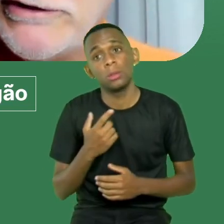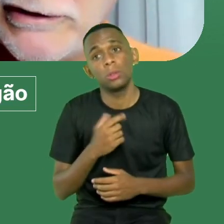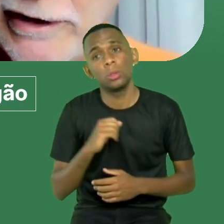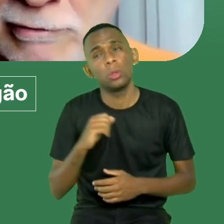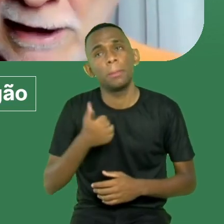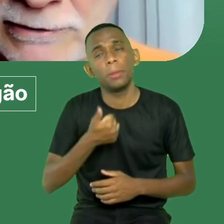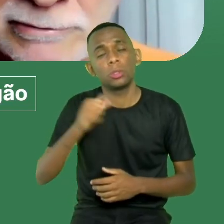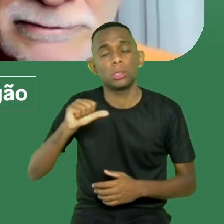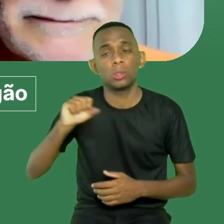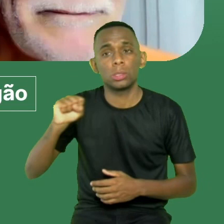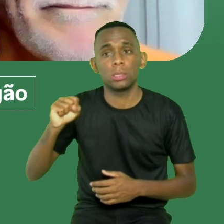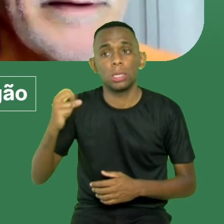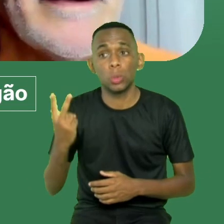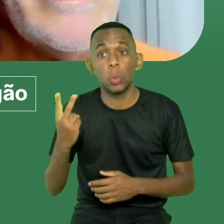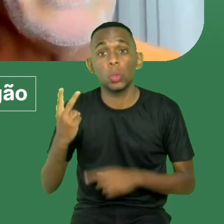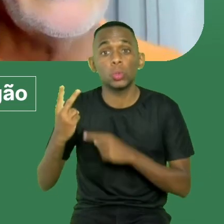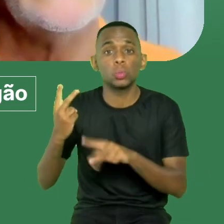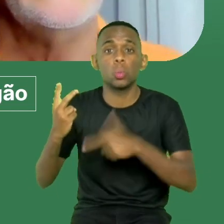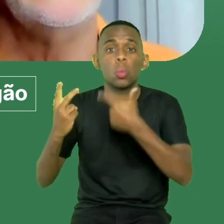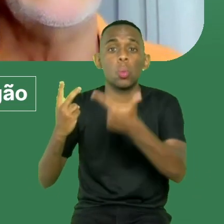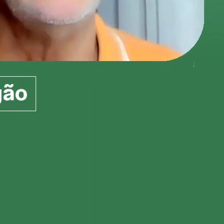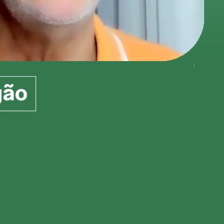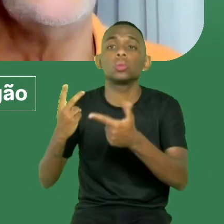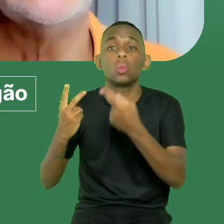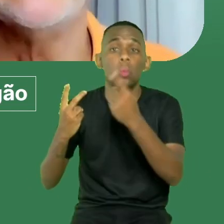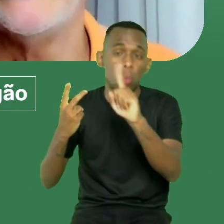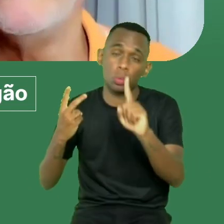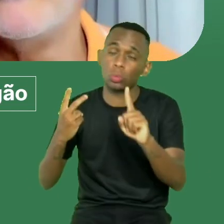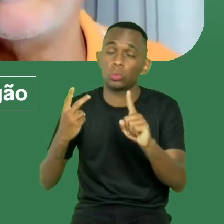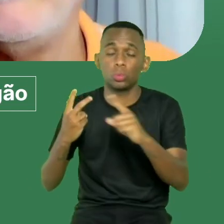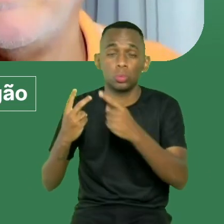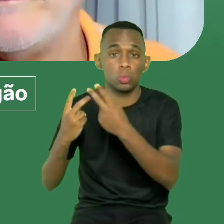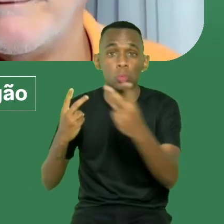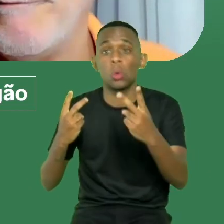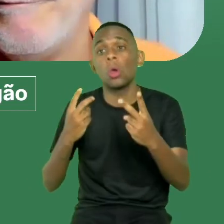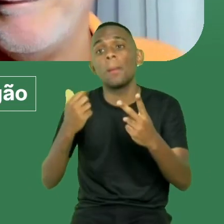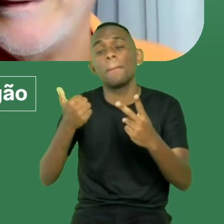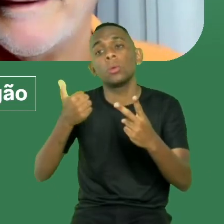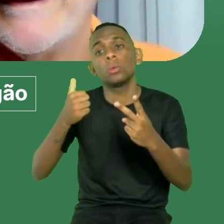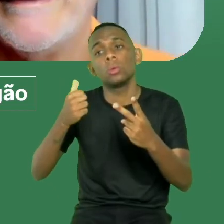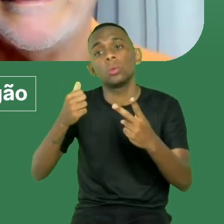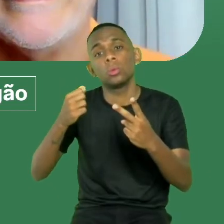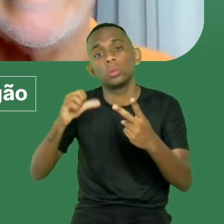82, outro em 84. Em 89,